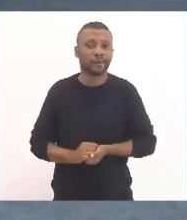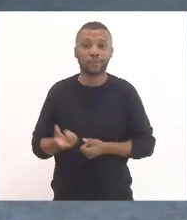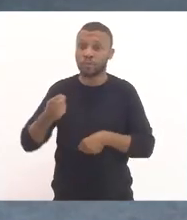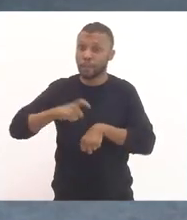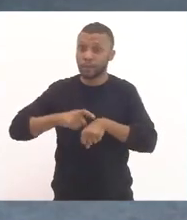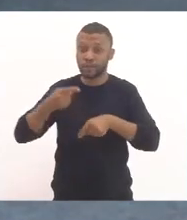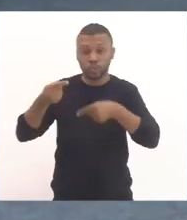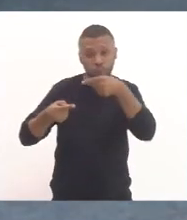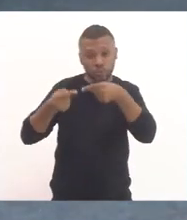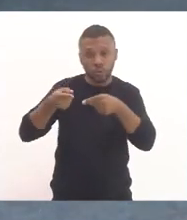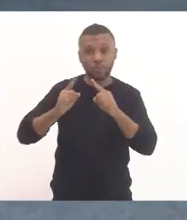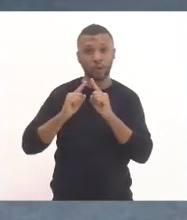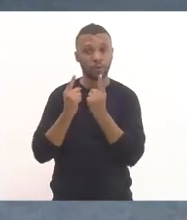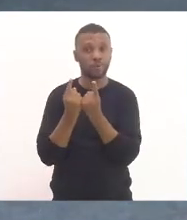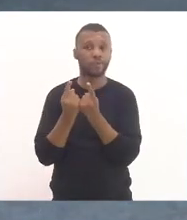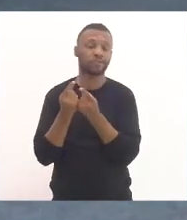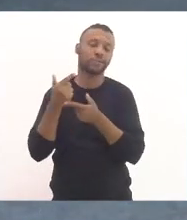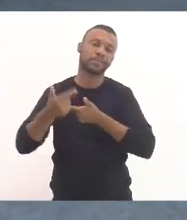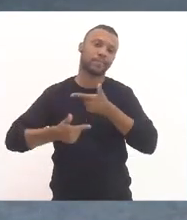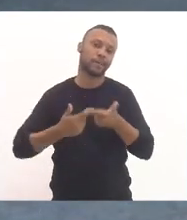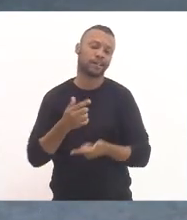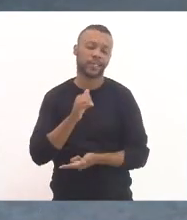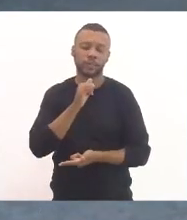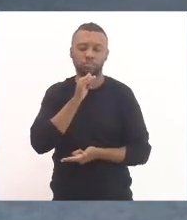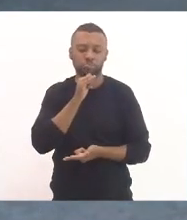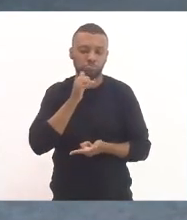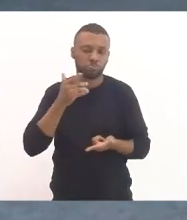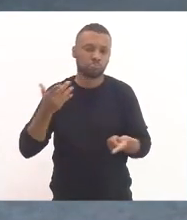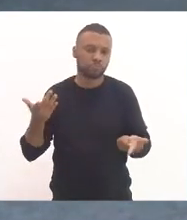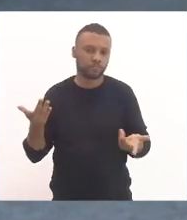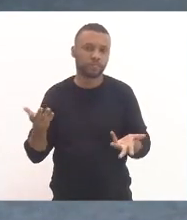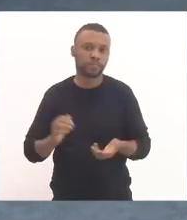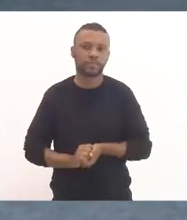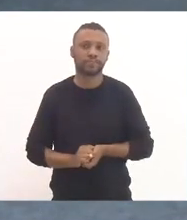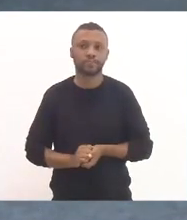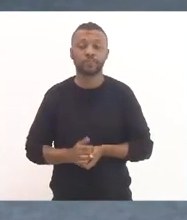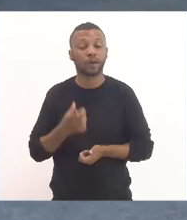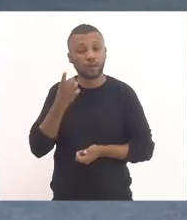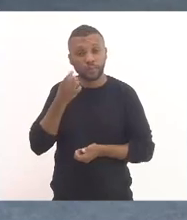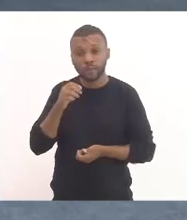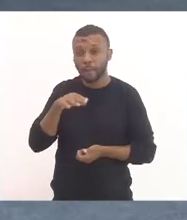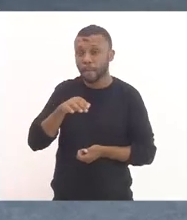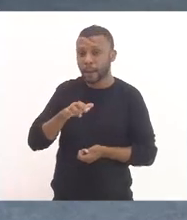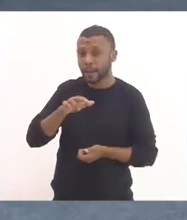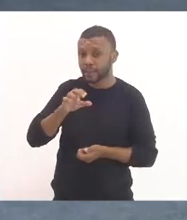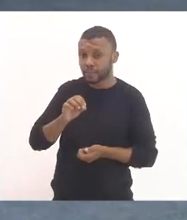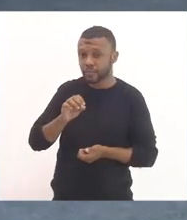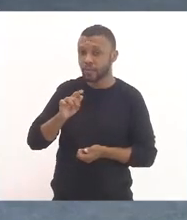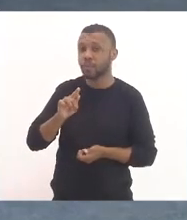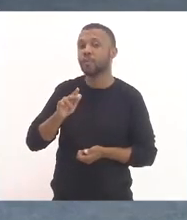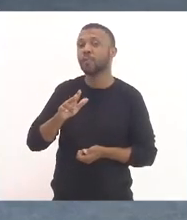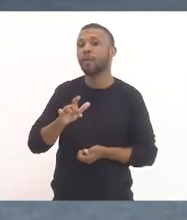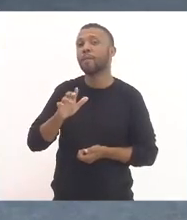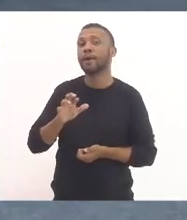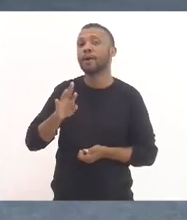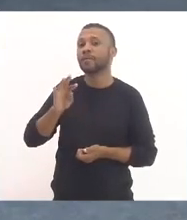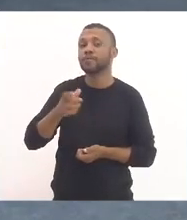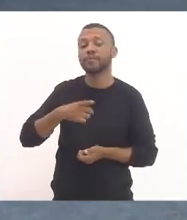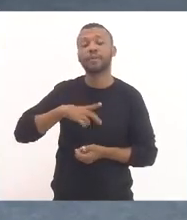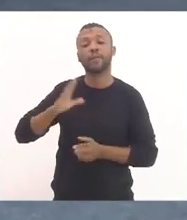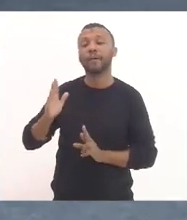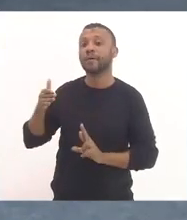discussão na reunião de trabalho infelizmente e aqui o deputado Marcio Roberto faz uma referência